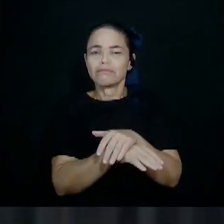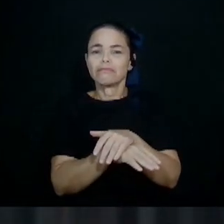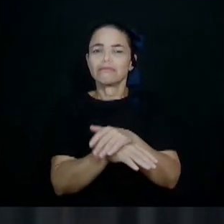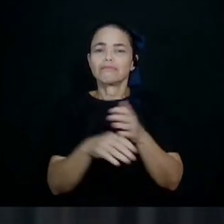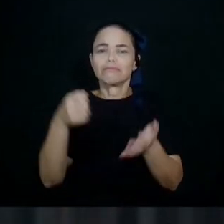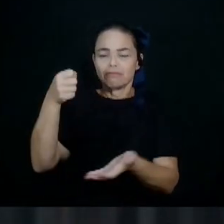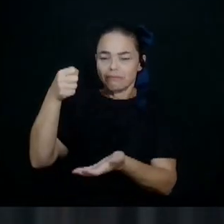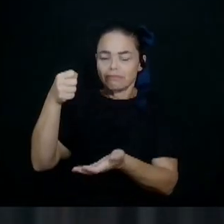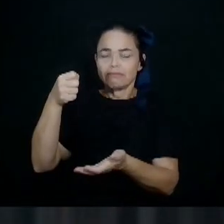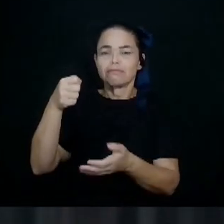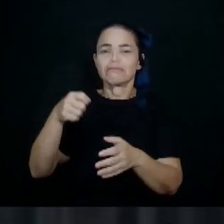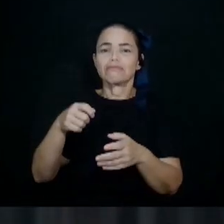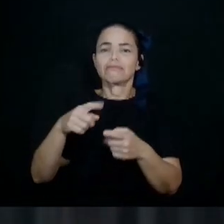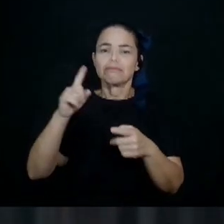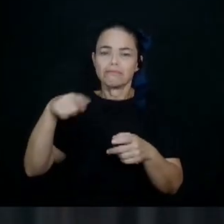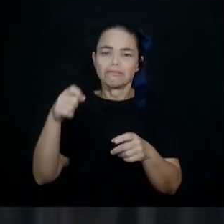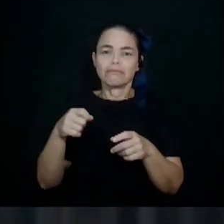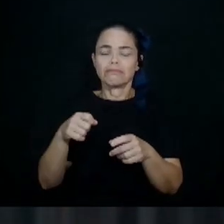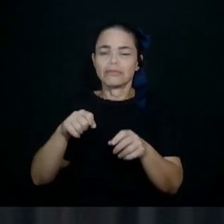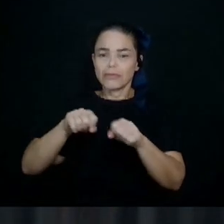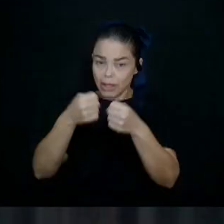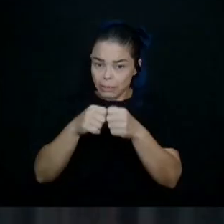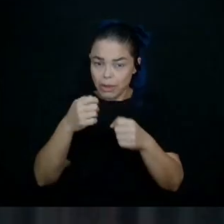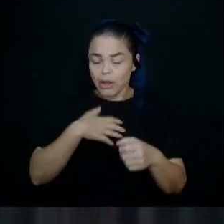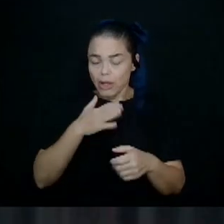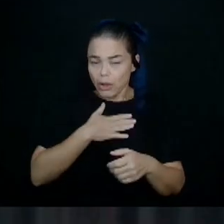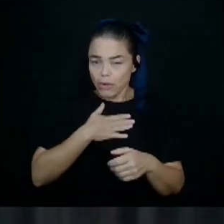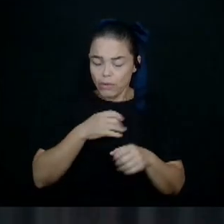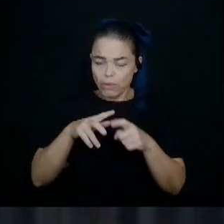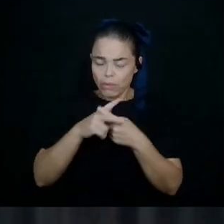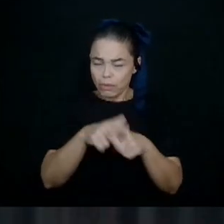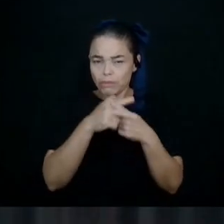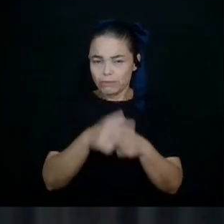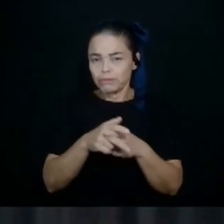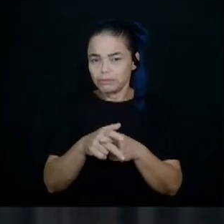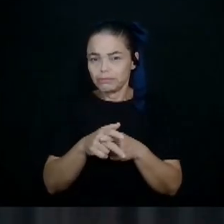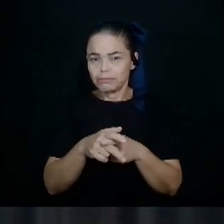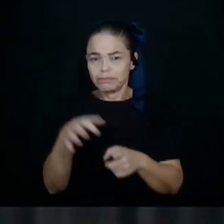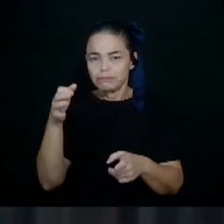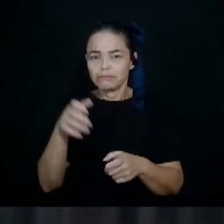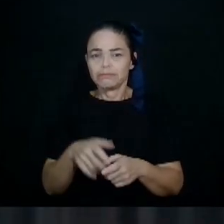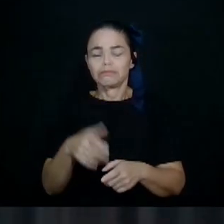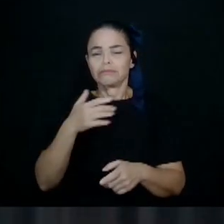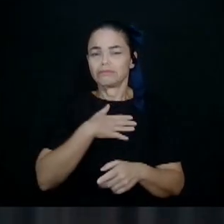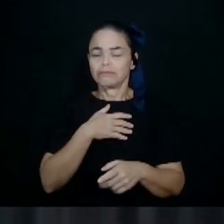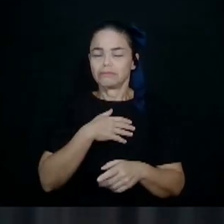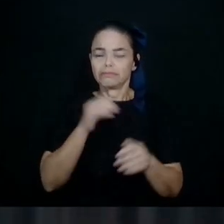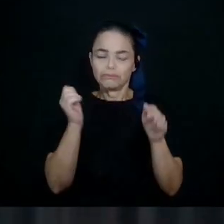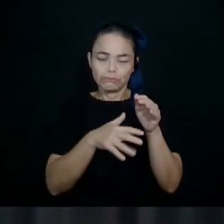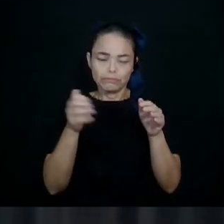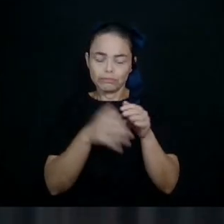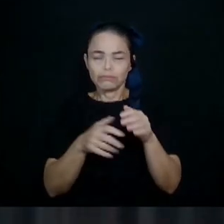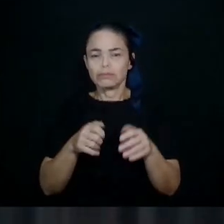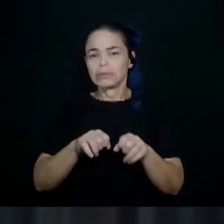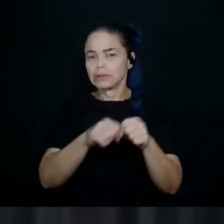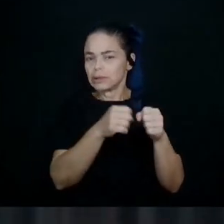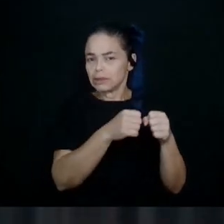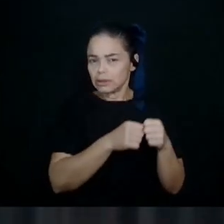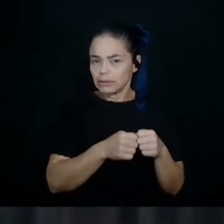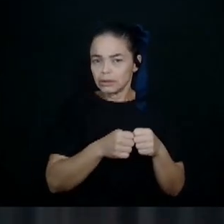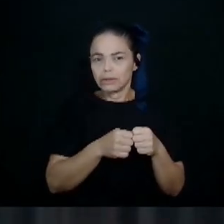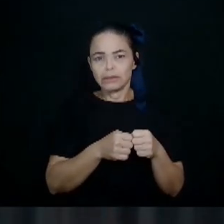vou consertar, isso é uma coisa que eu vou fazer. Então, quando a gente começa a observar que não, eu só estou acumulando itens quebrados que eu não